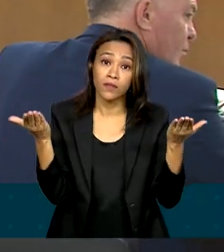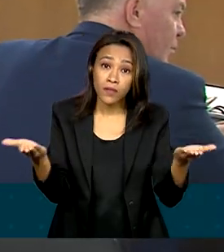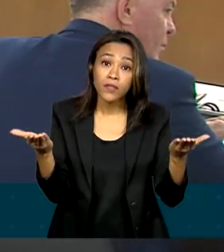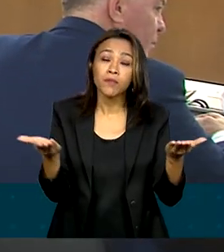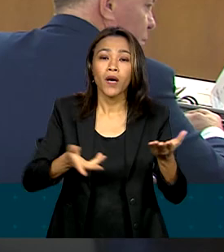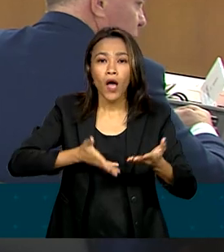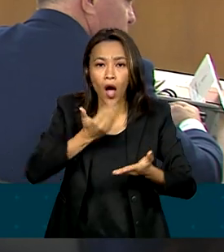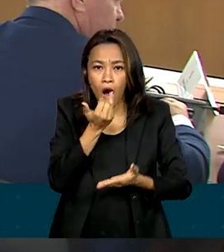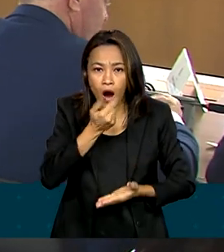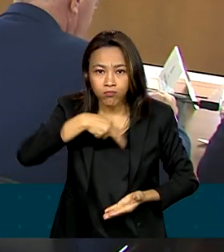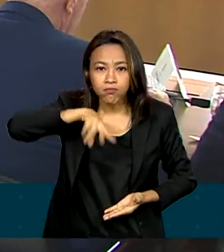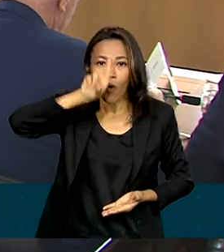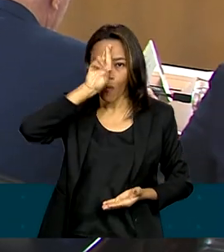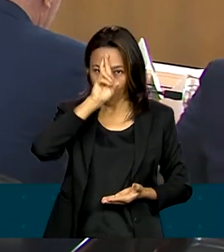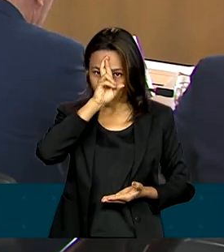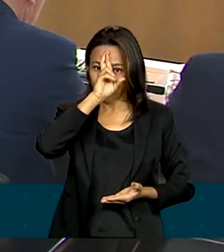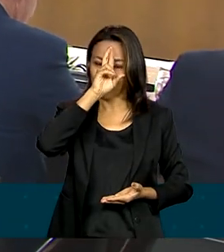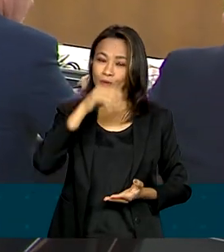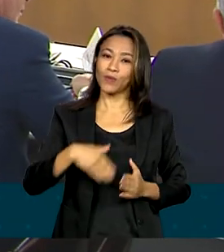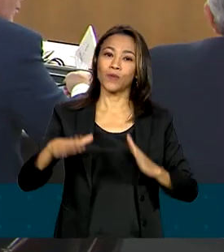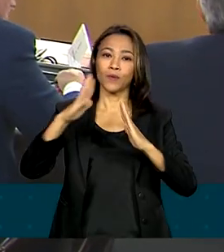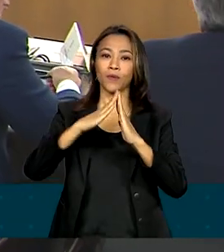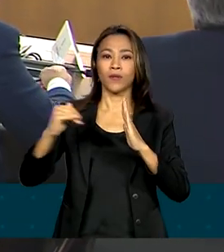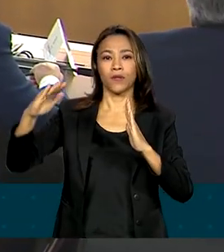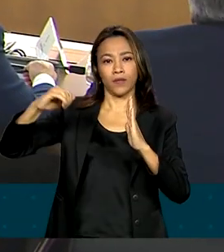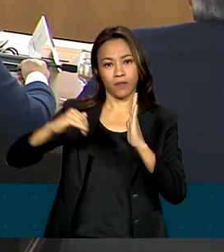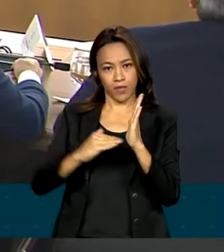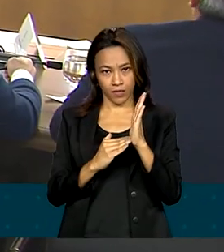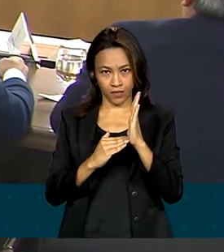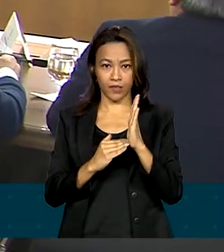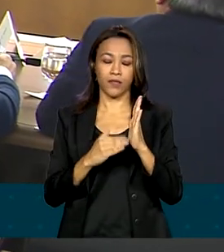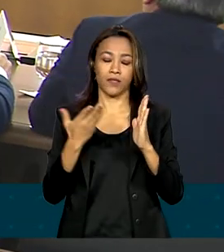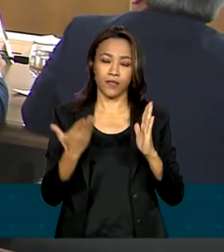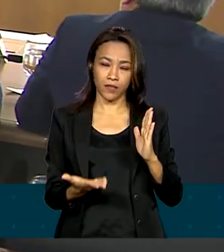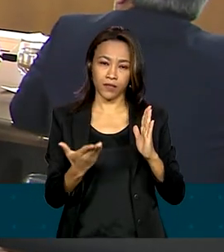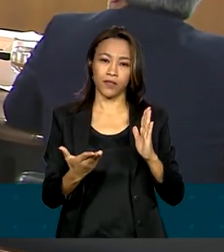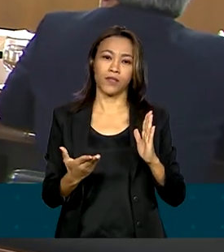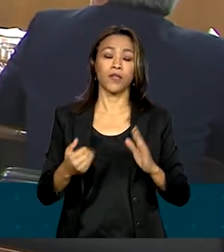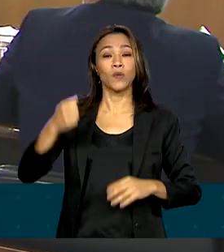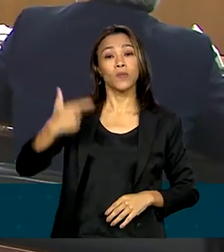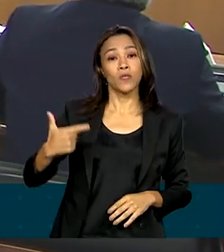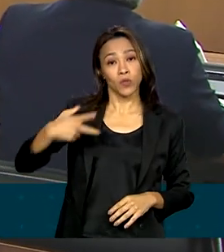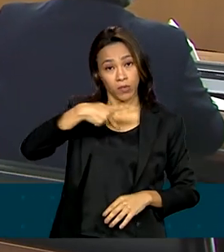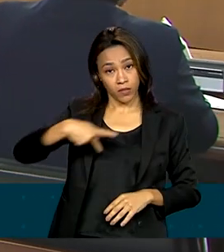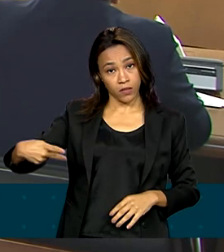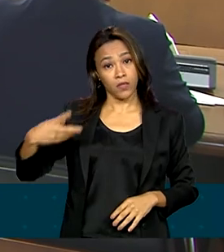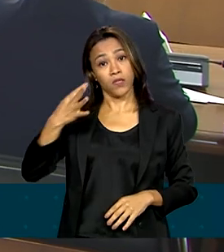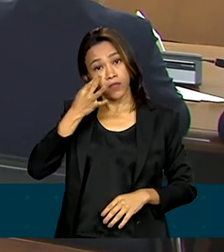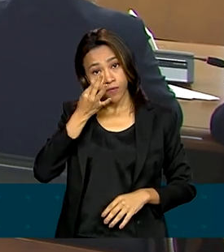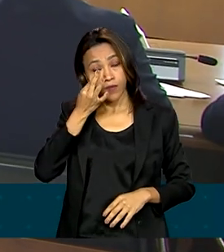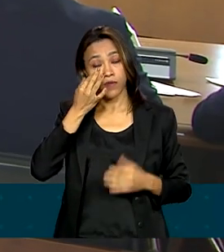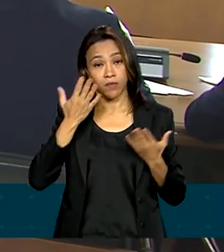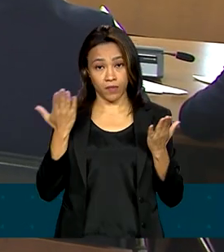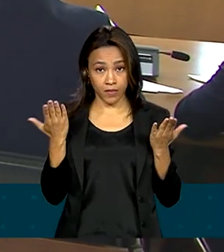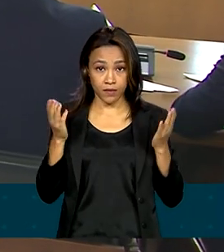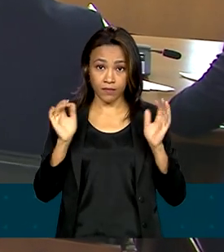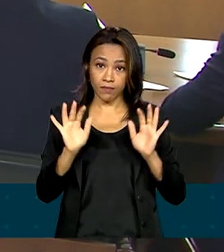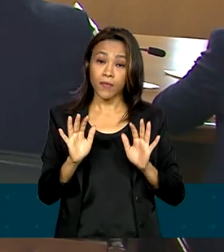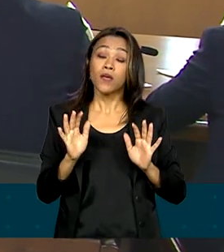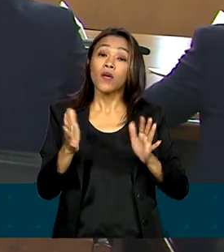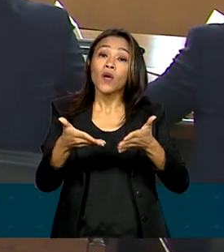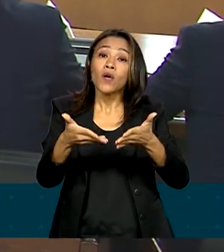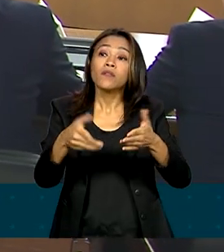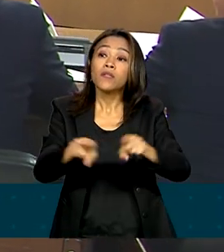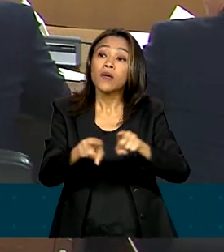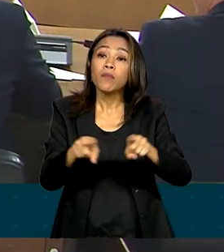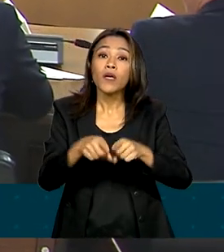um almoço no Palácio do Itamaraty. O presidente da República, vice-presidente da República estarão presentes. Nós também estamos convidando todos